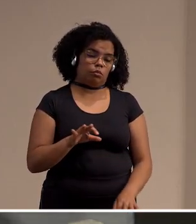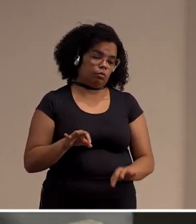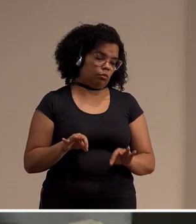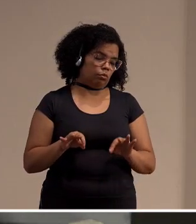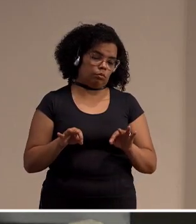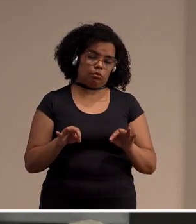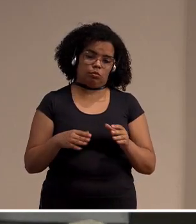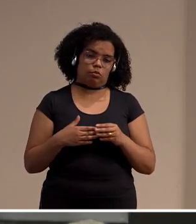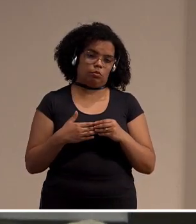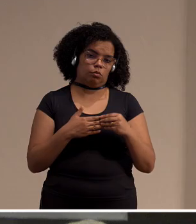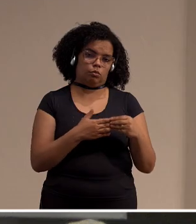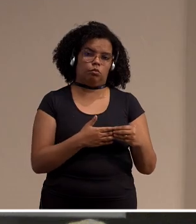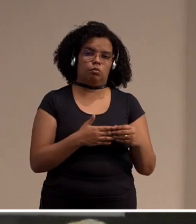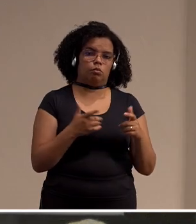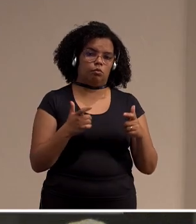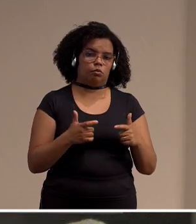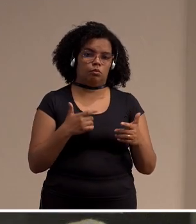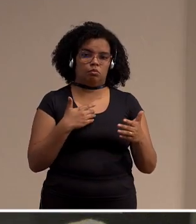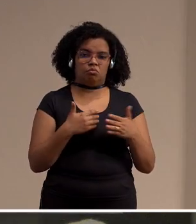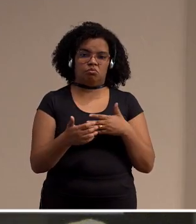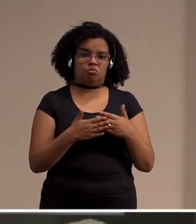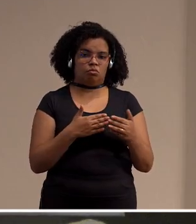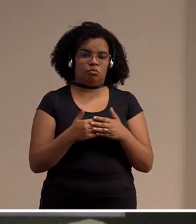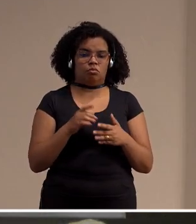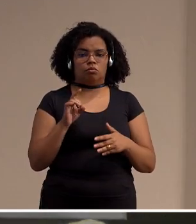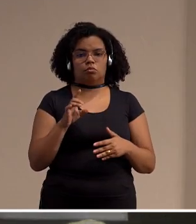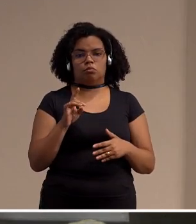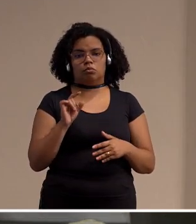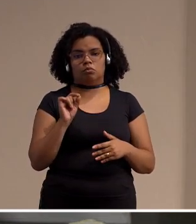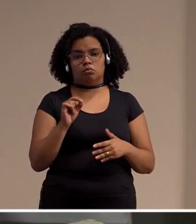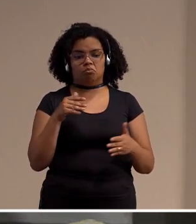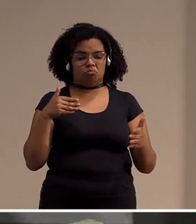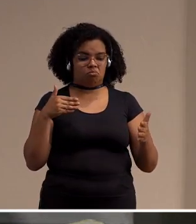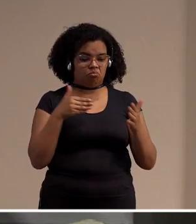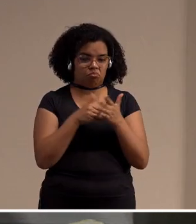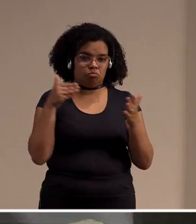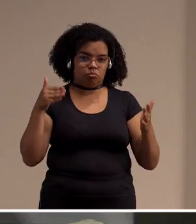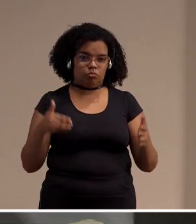não vai nos conduzir a lugar algum, apenas a um beco sem saída.